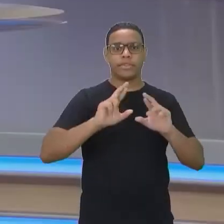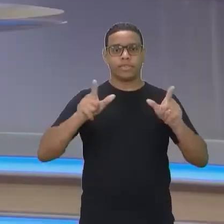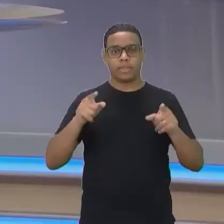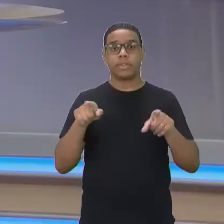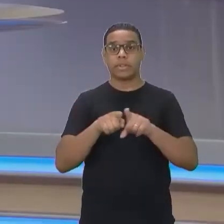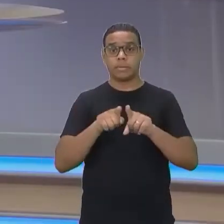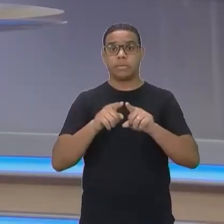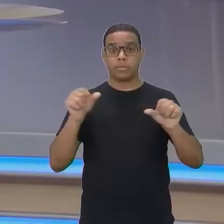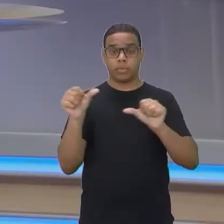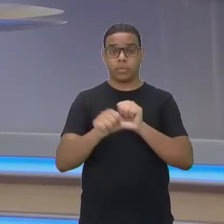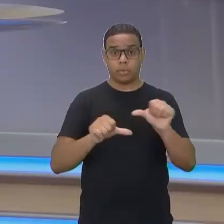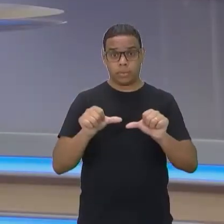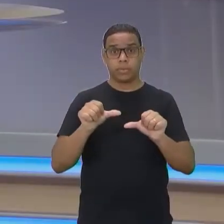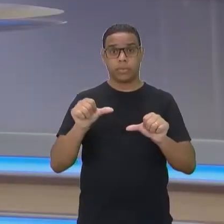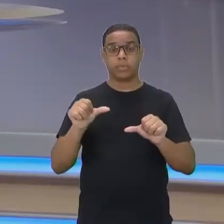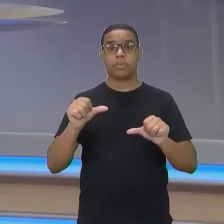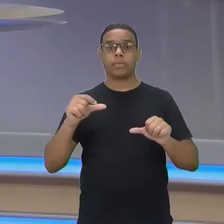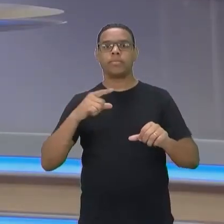mudou não só